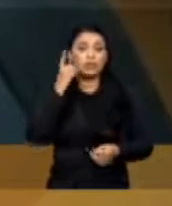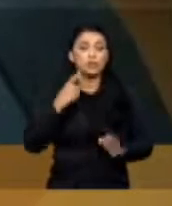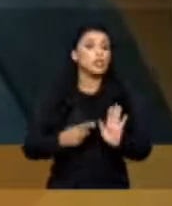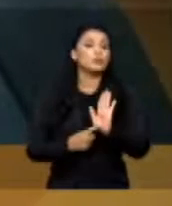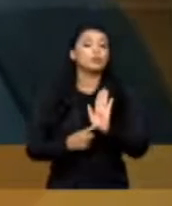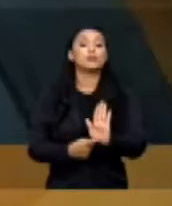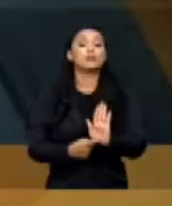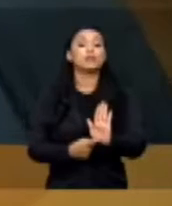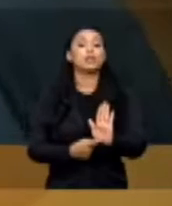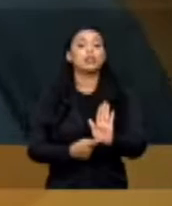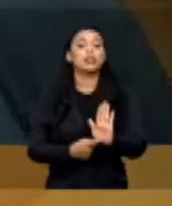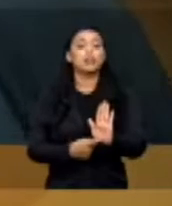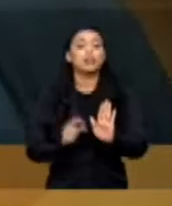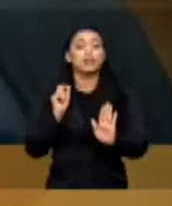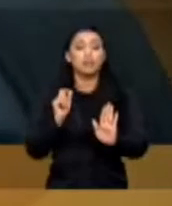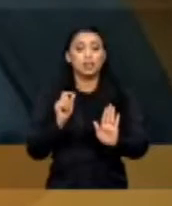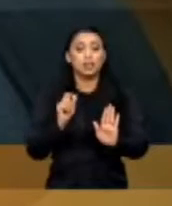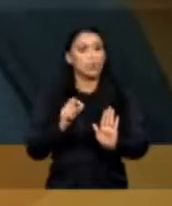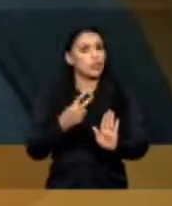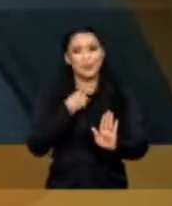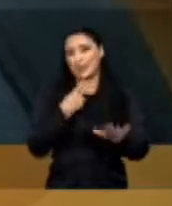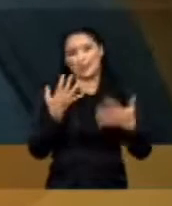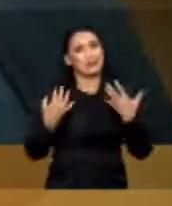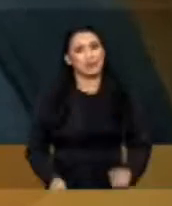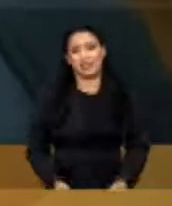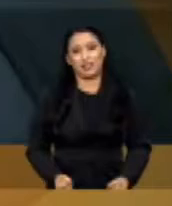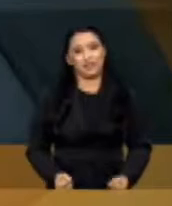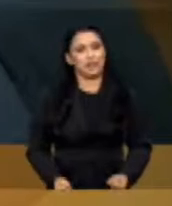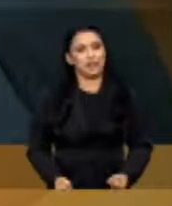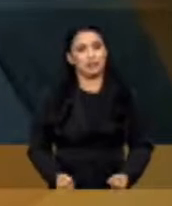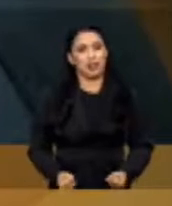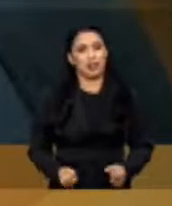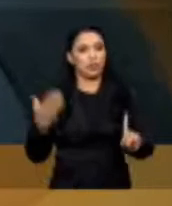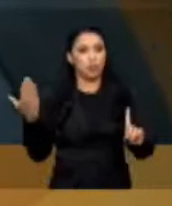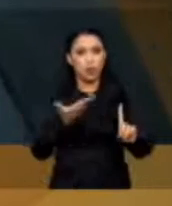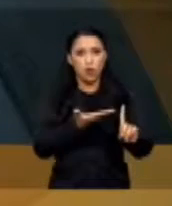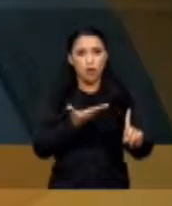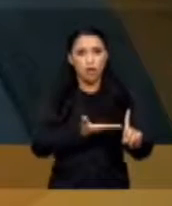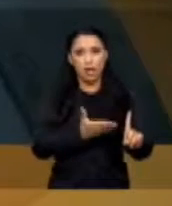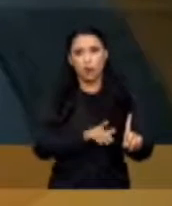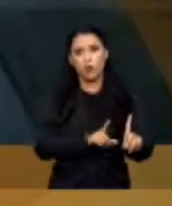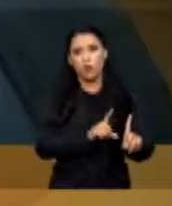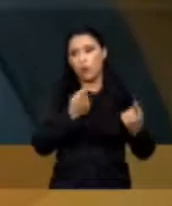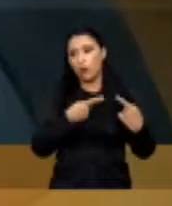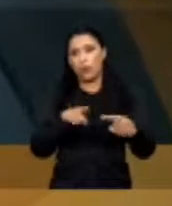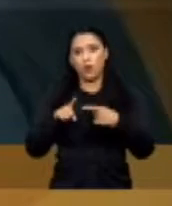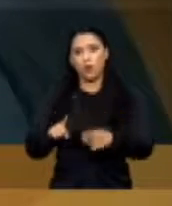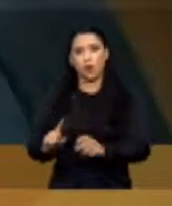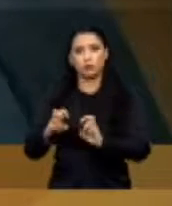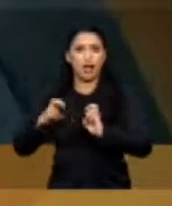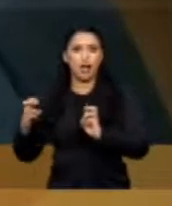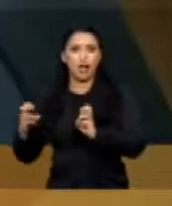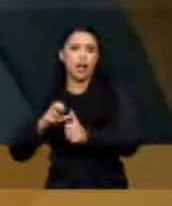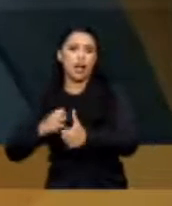uma incivilidade inaceitável entre um réu e a sua corte. Não se trata